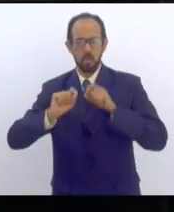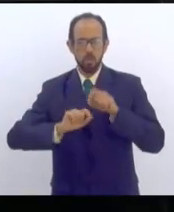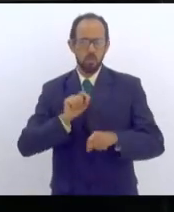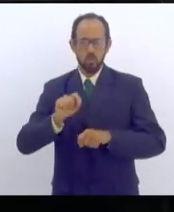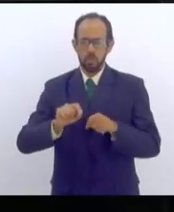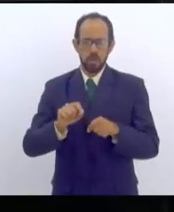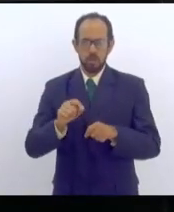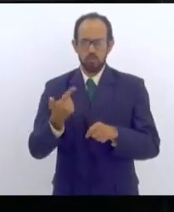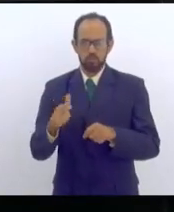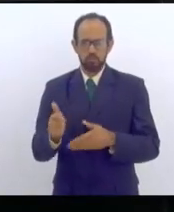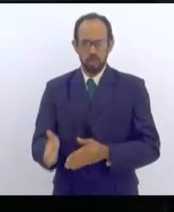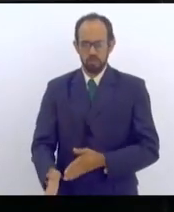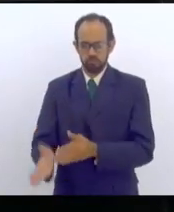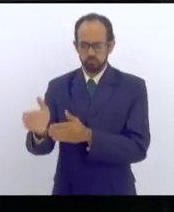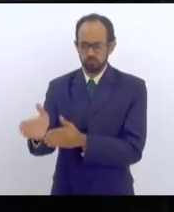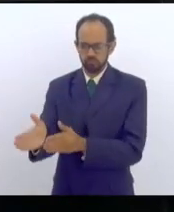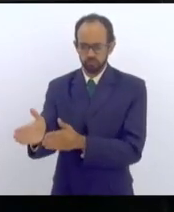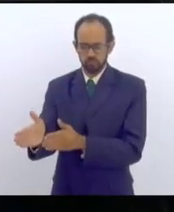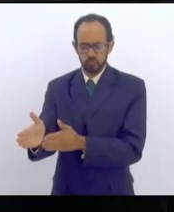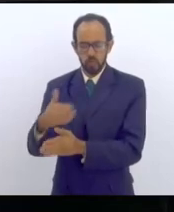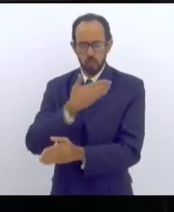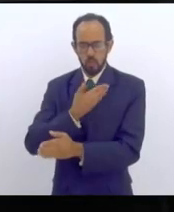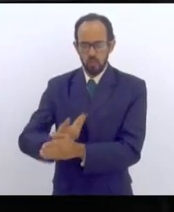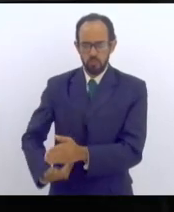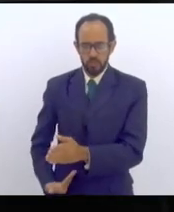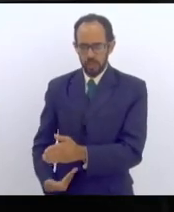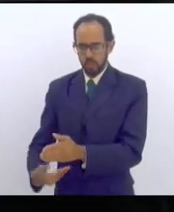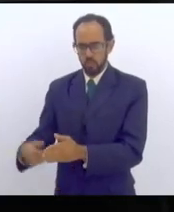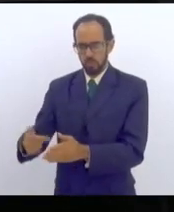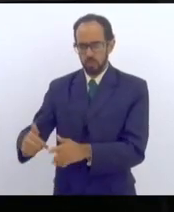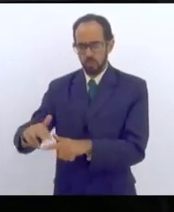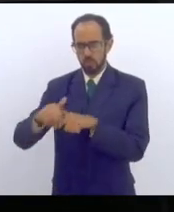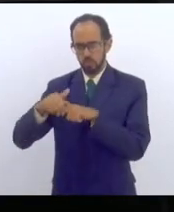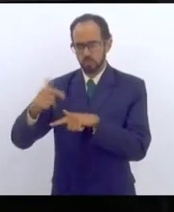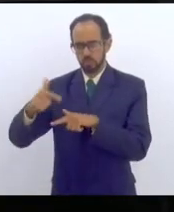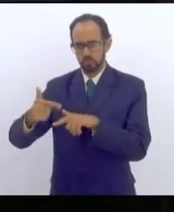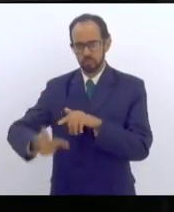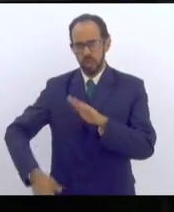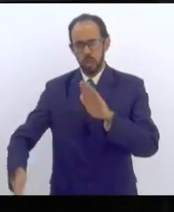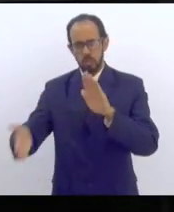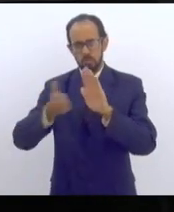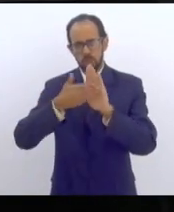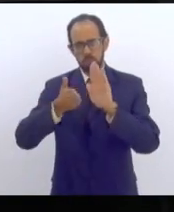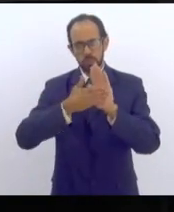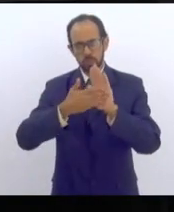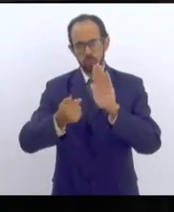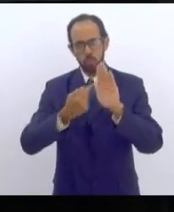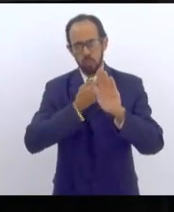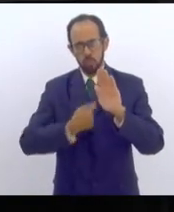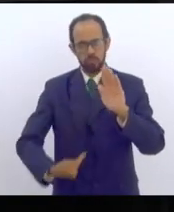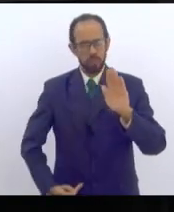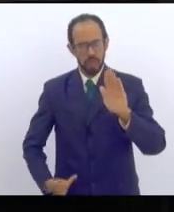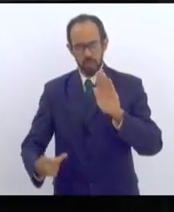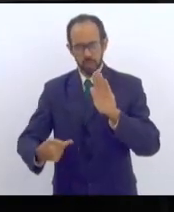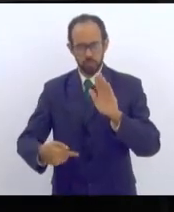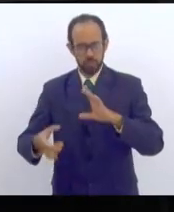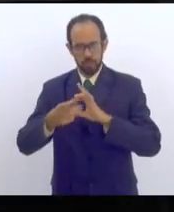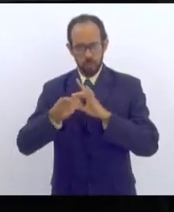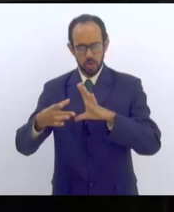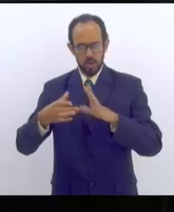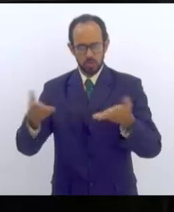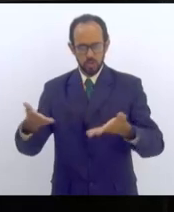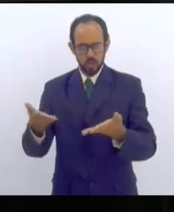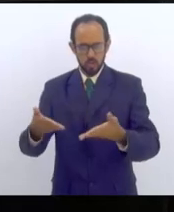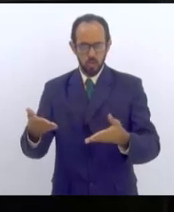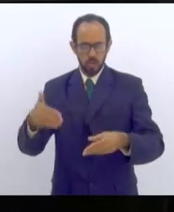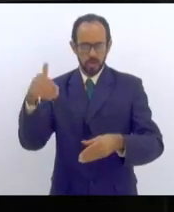tem alinhamento direto com o governo e que, portanto, não tem compromisso com a pauta do governo popular e democrático, ora eleito.